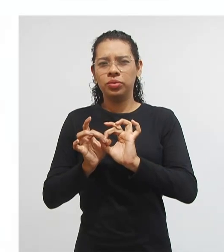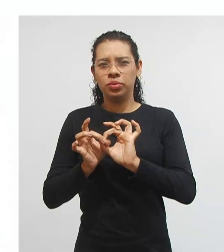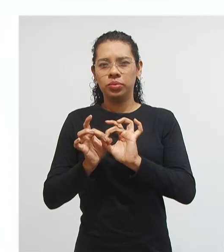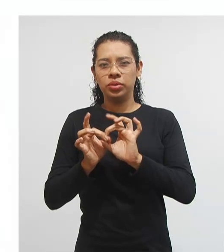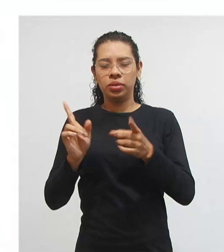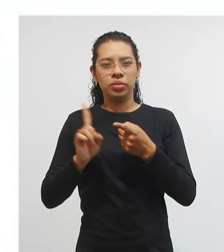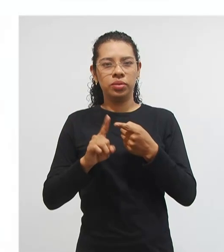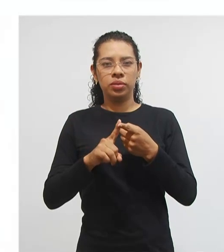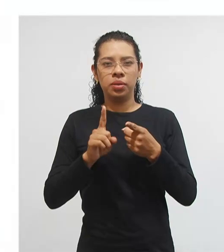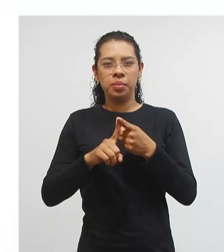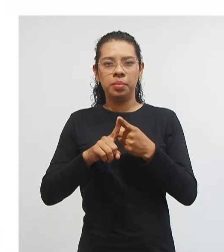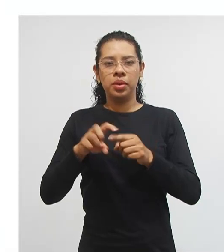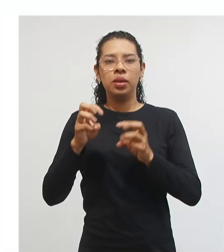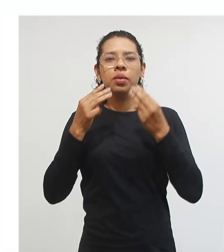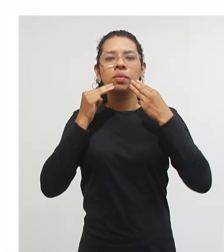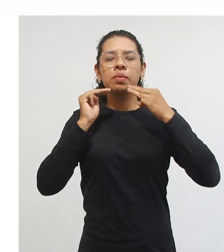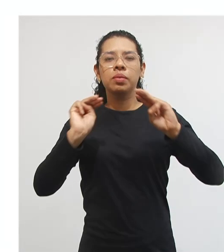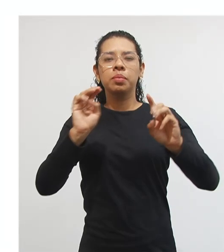cunho social dentro disso.